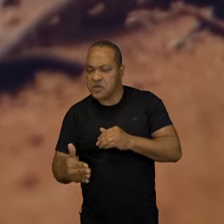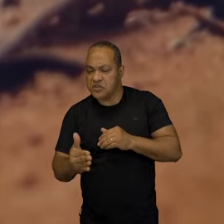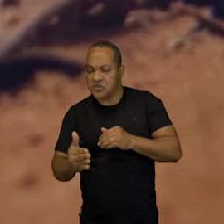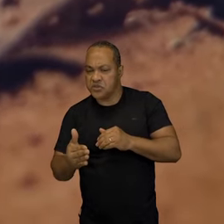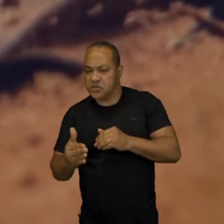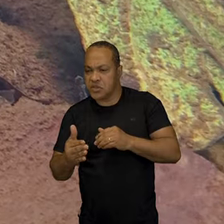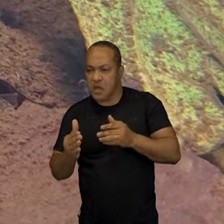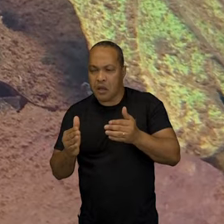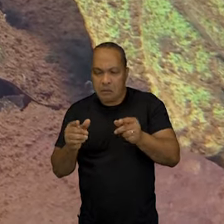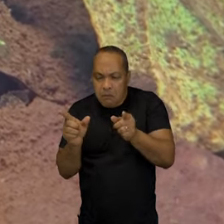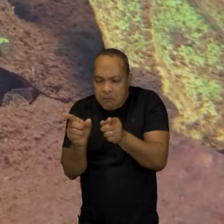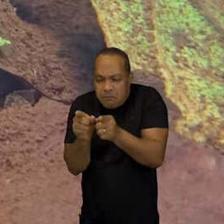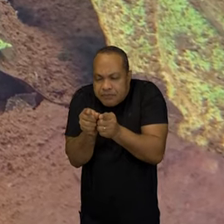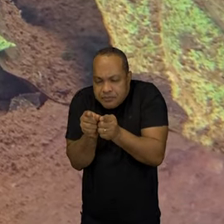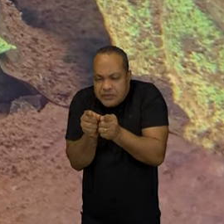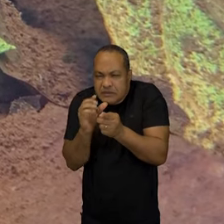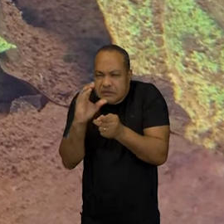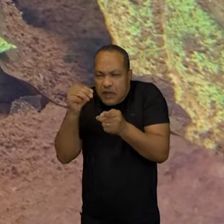não passam de alguns centímetros